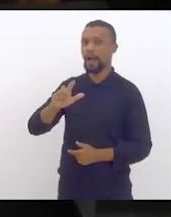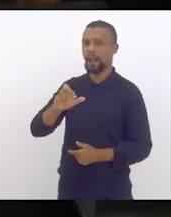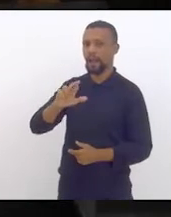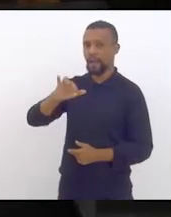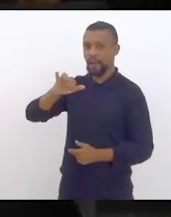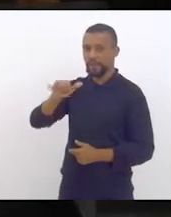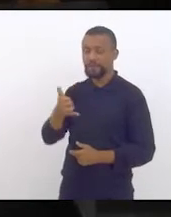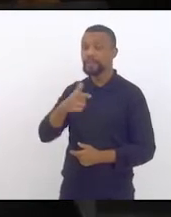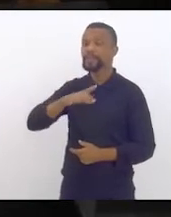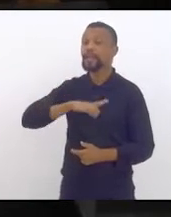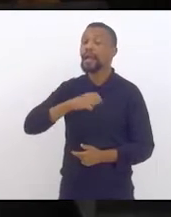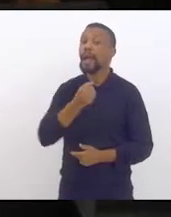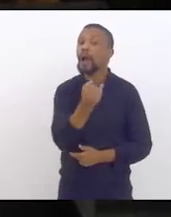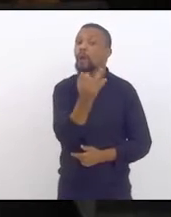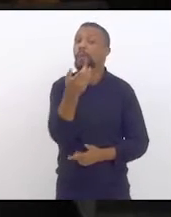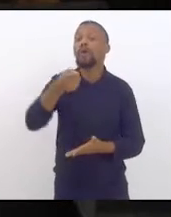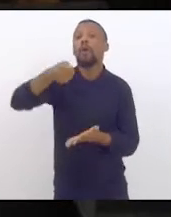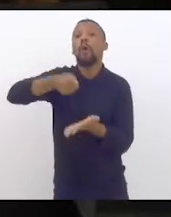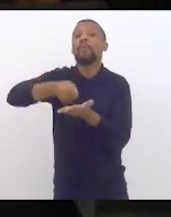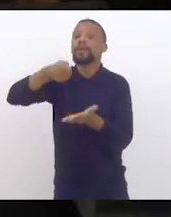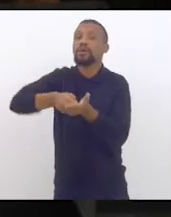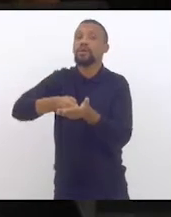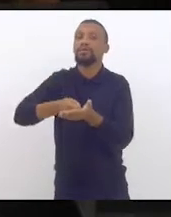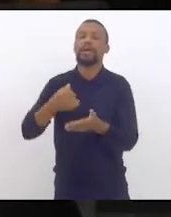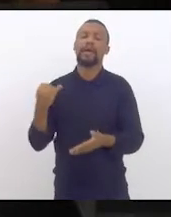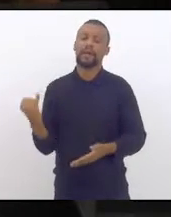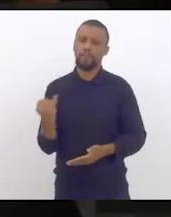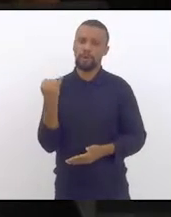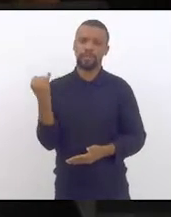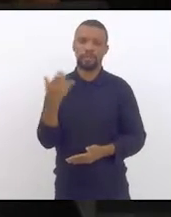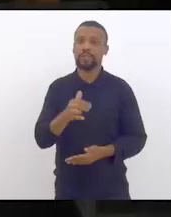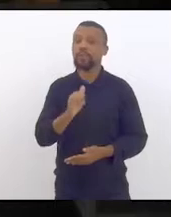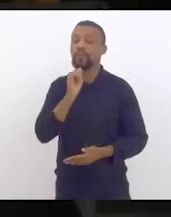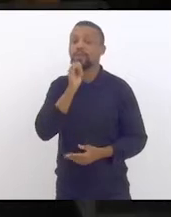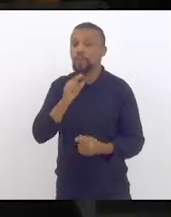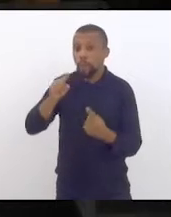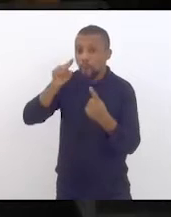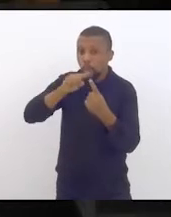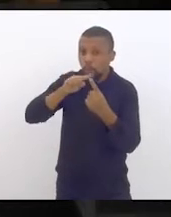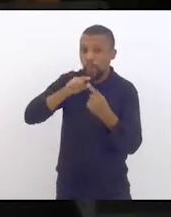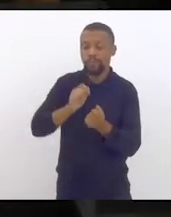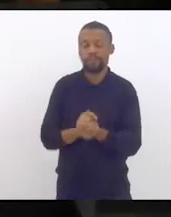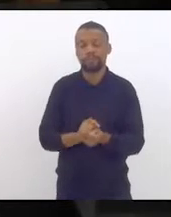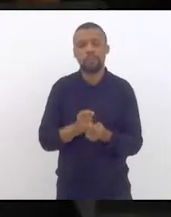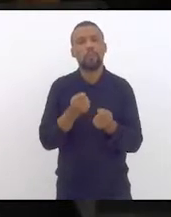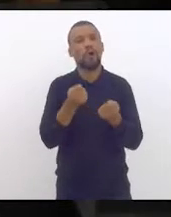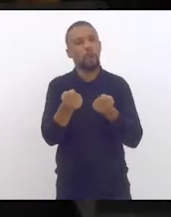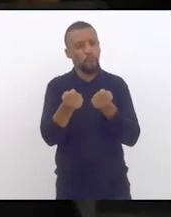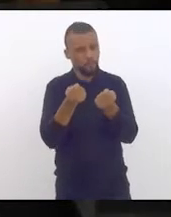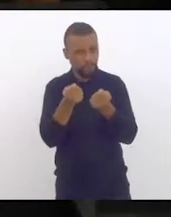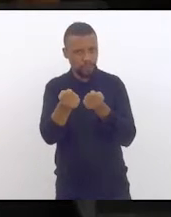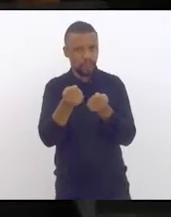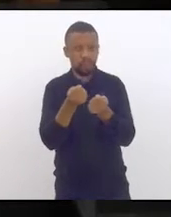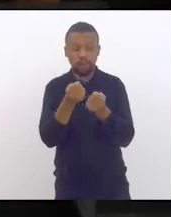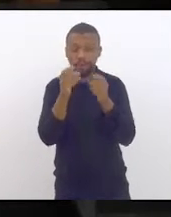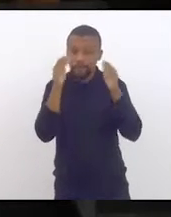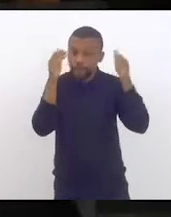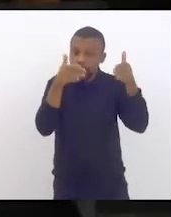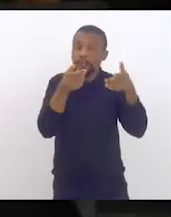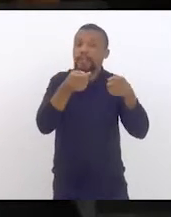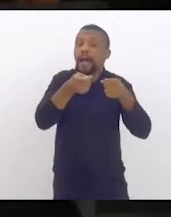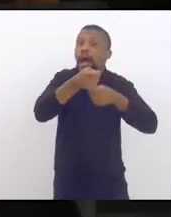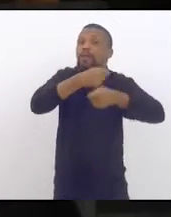alguns deveres fundamentais um deles como o controlador externo da administração pública